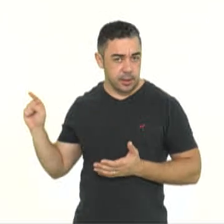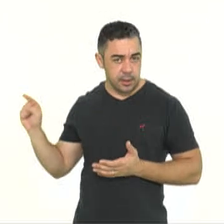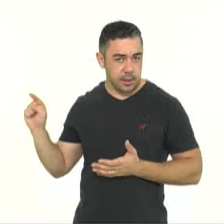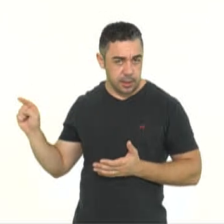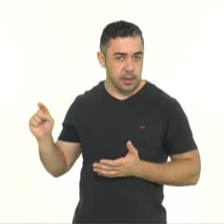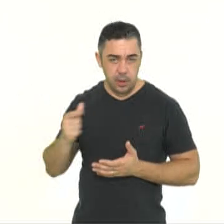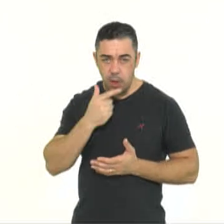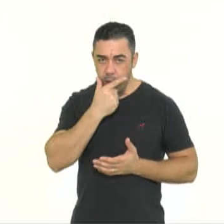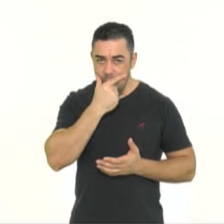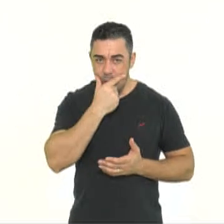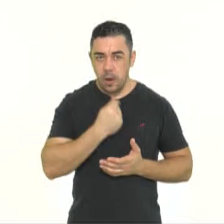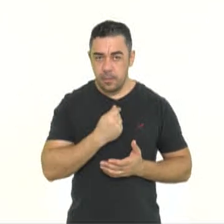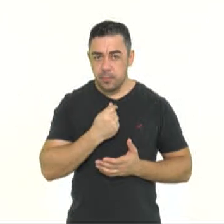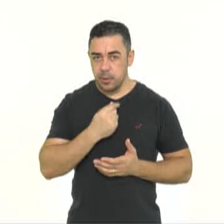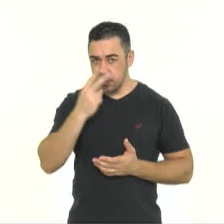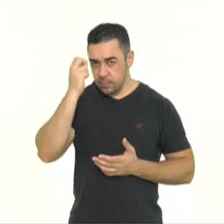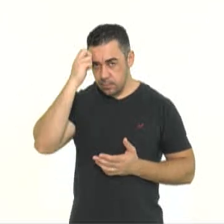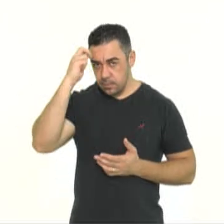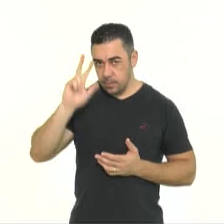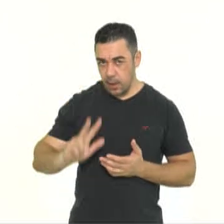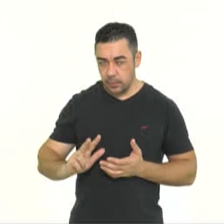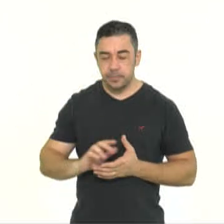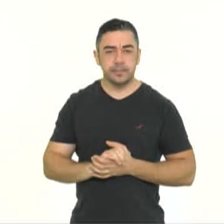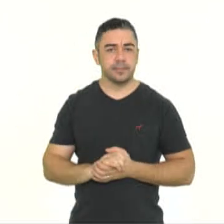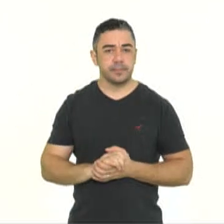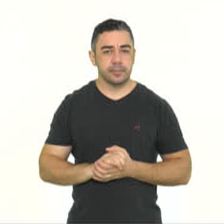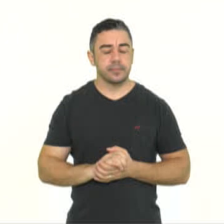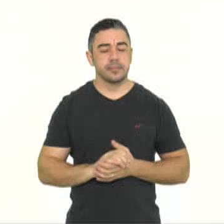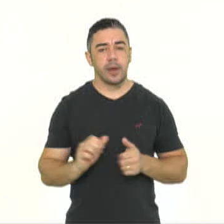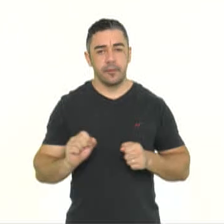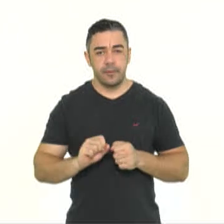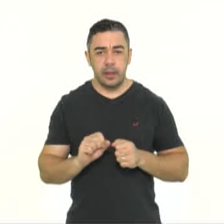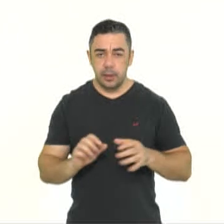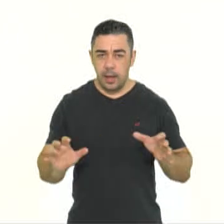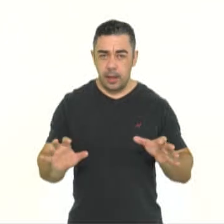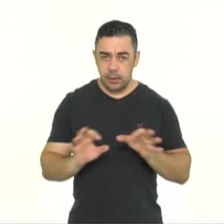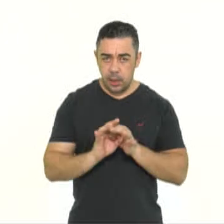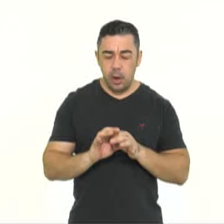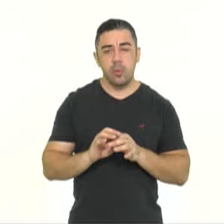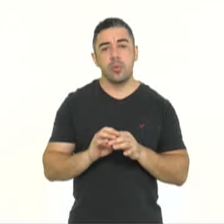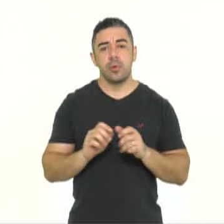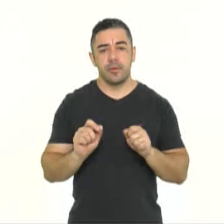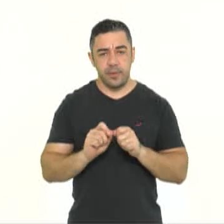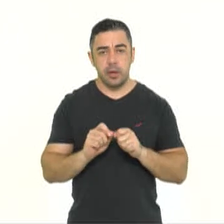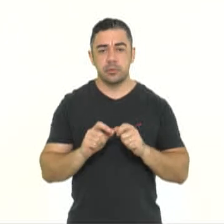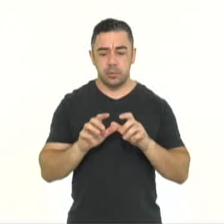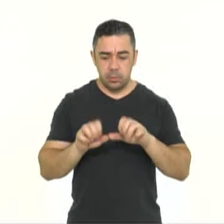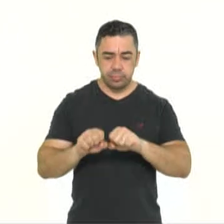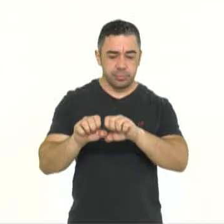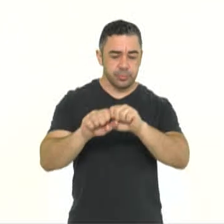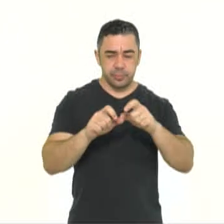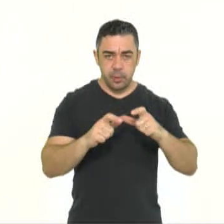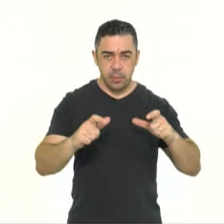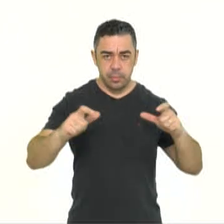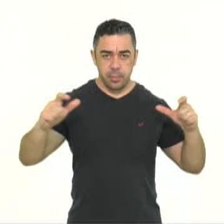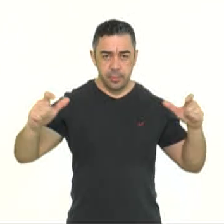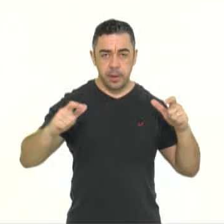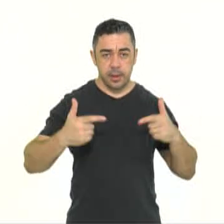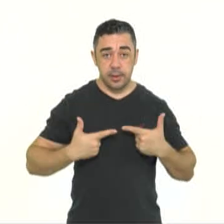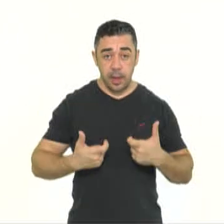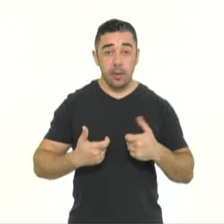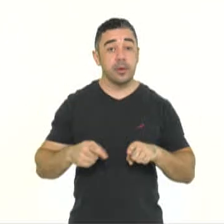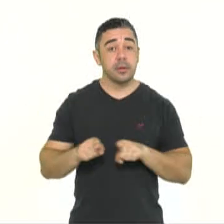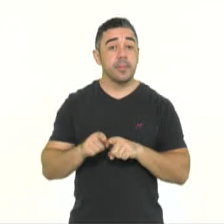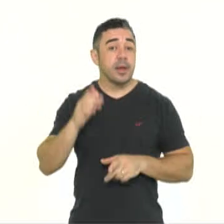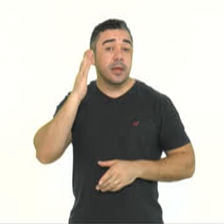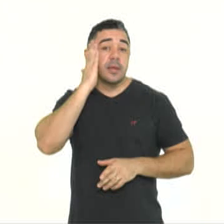esse germânico era danado, hein? O Clovis, além de fazer todo um processo de expansão territorial, através de guerras, ele também